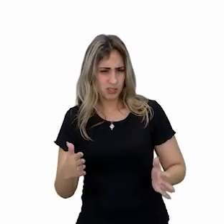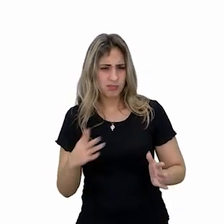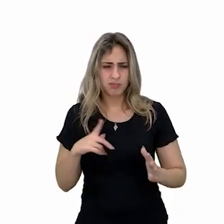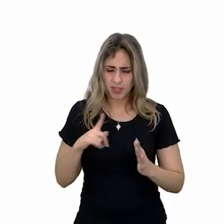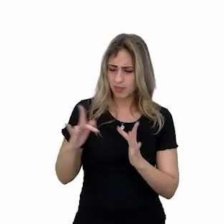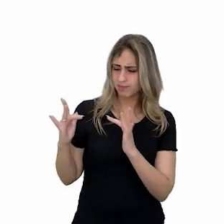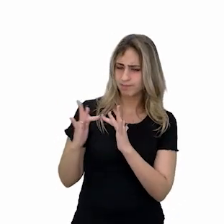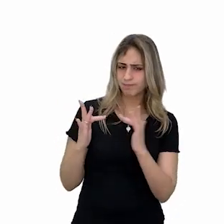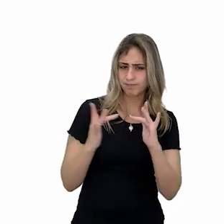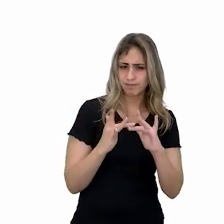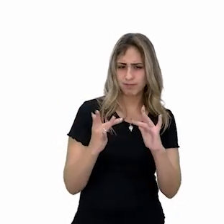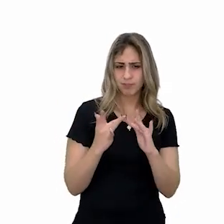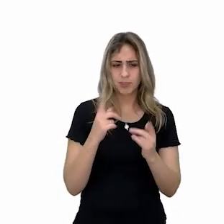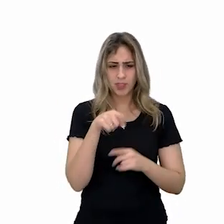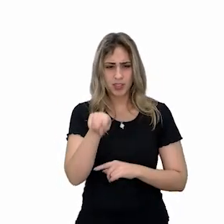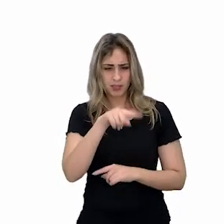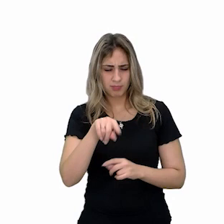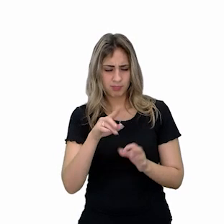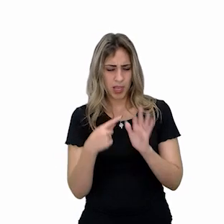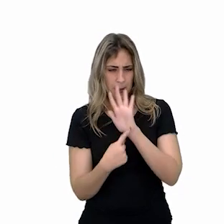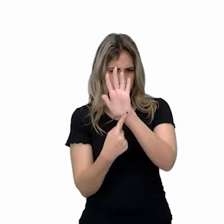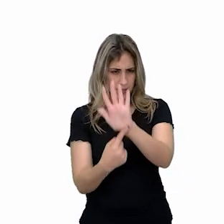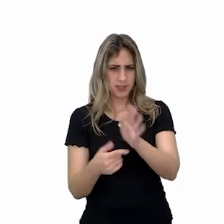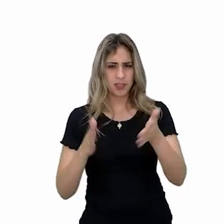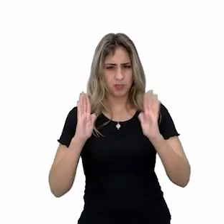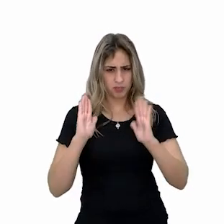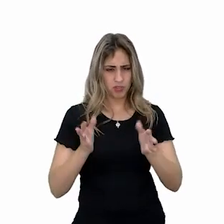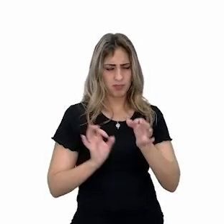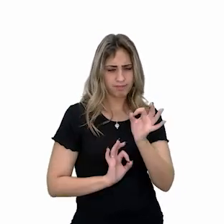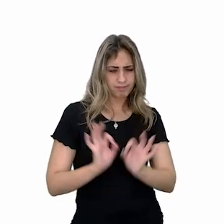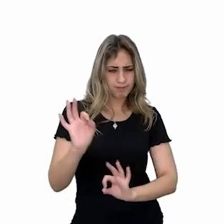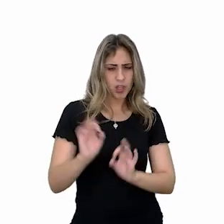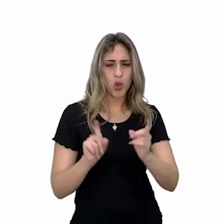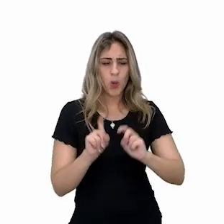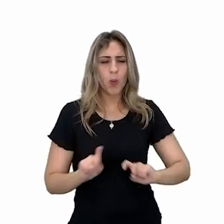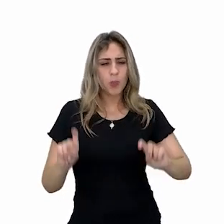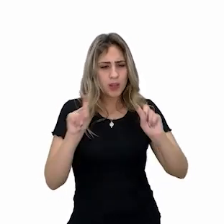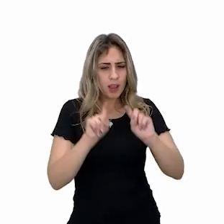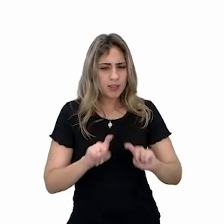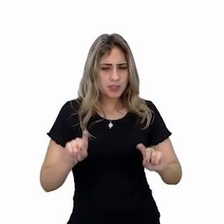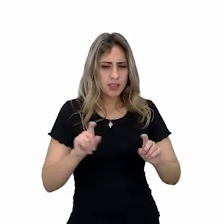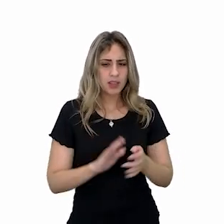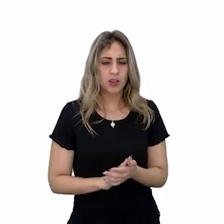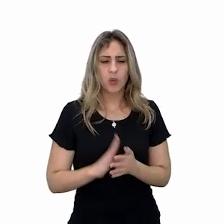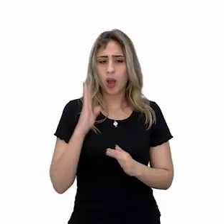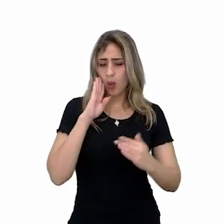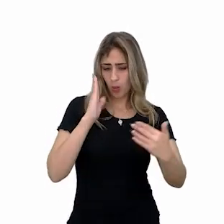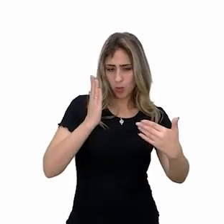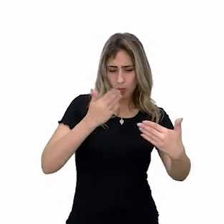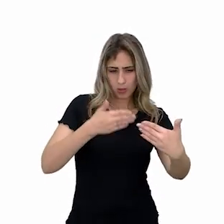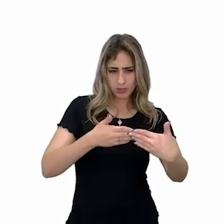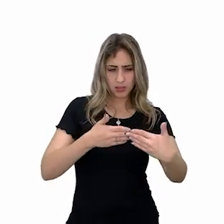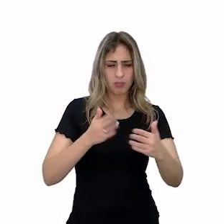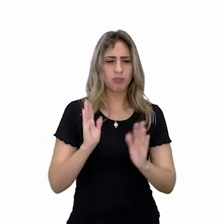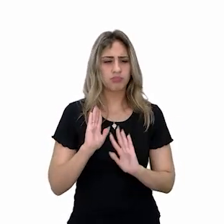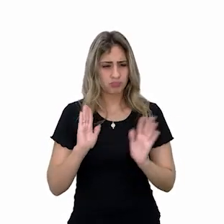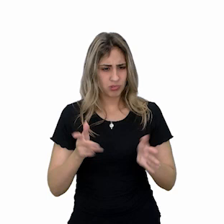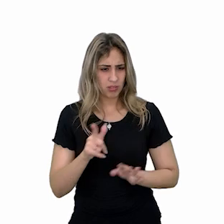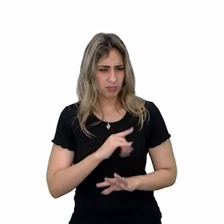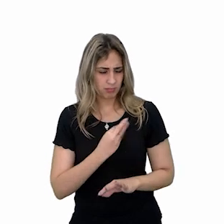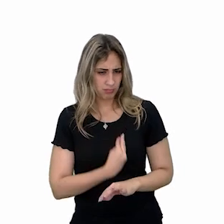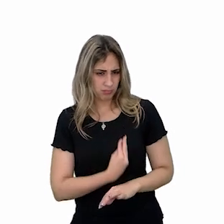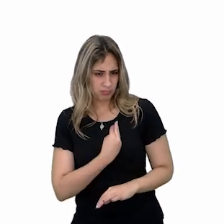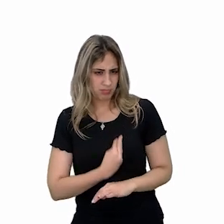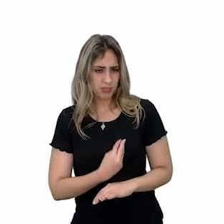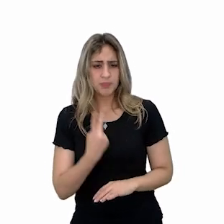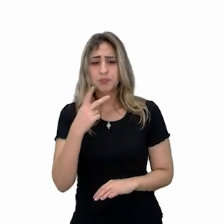se encaixa em alguma dessas definições de mecanização, computação, automação? E a segunda seria,